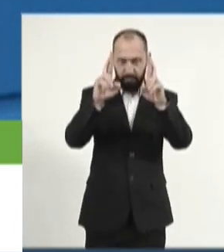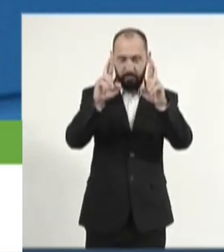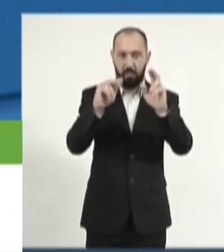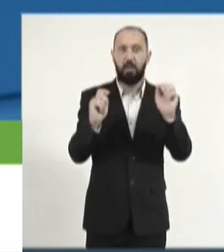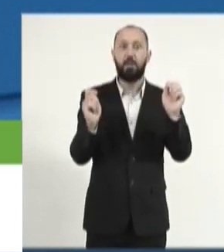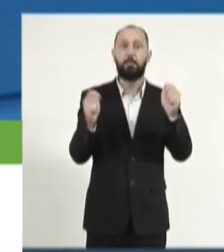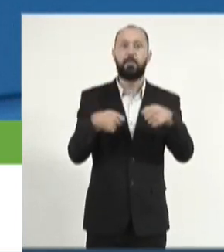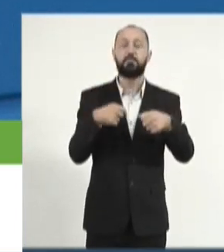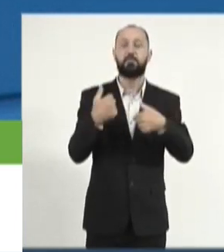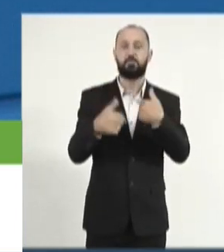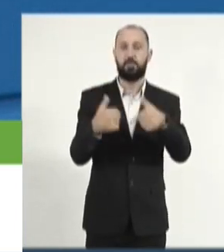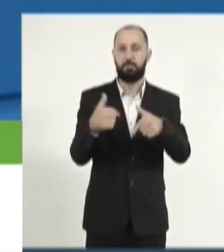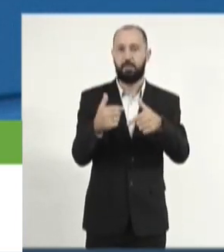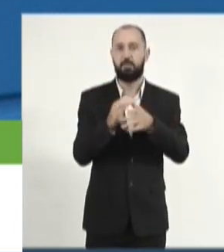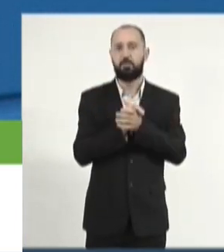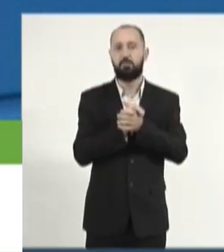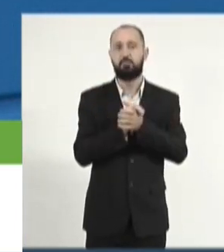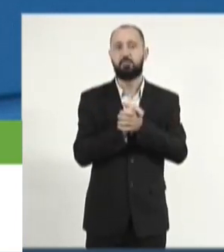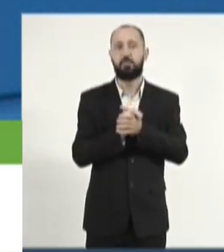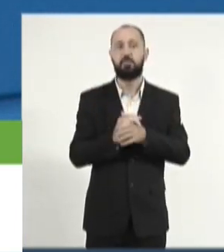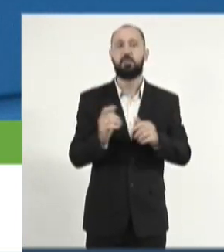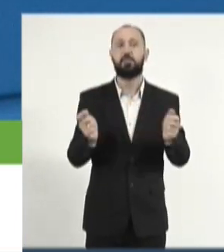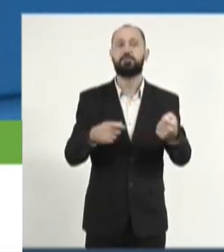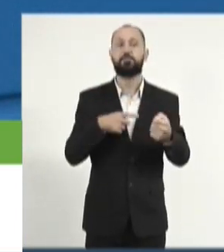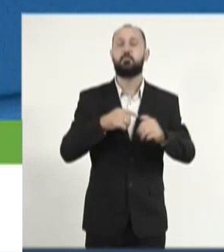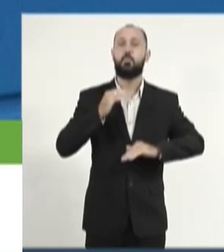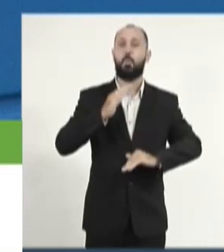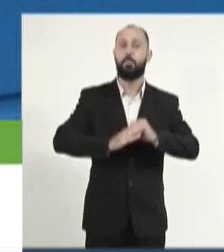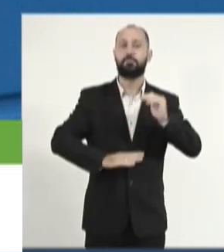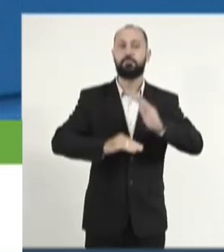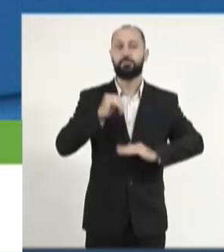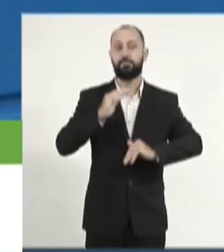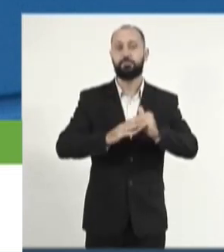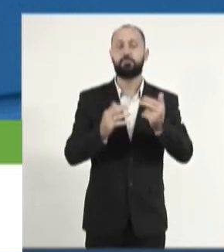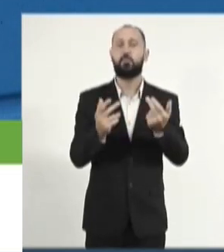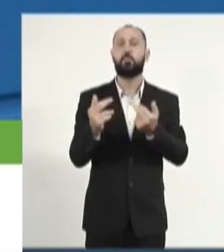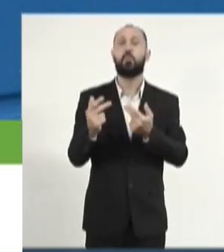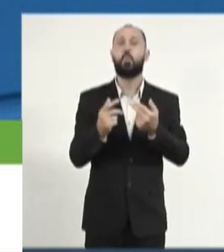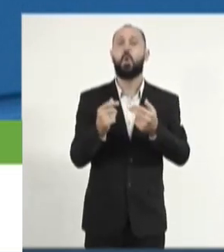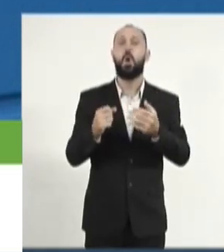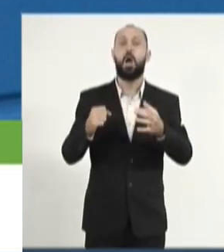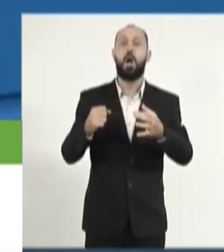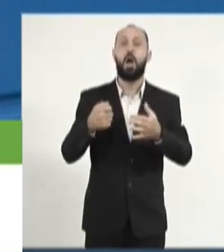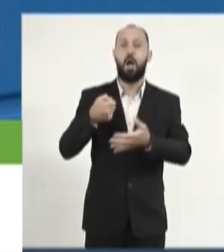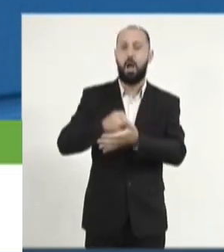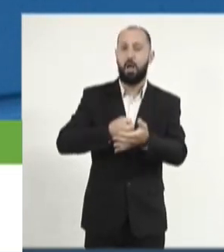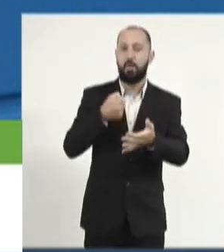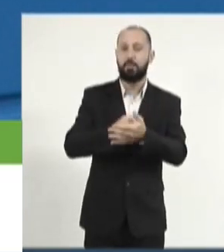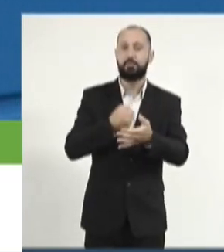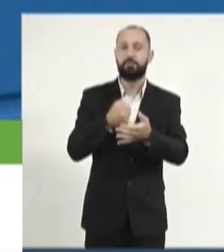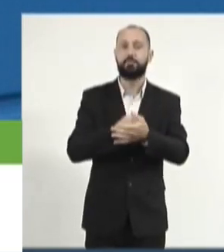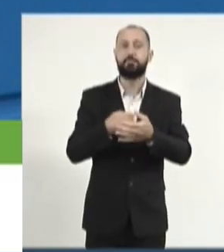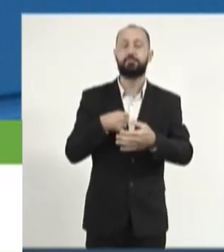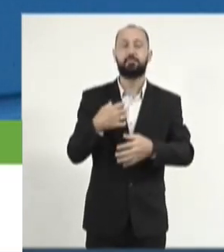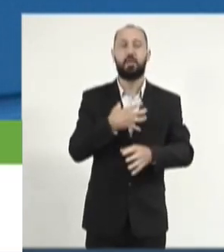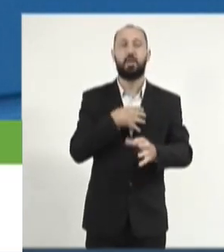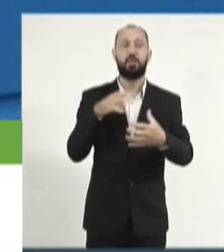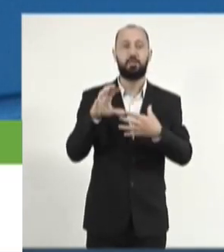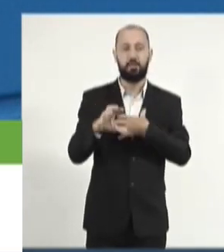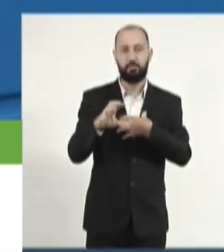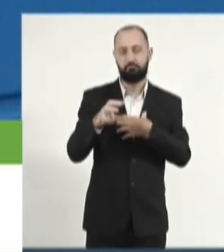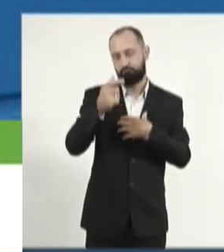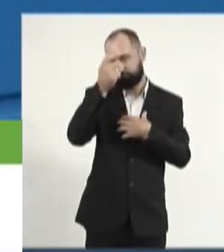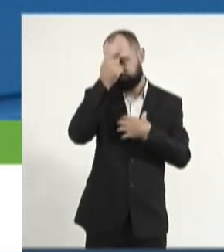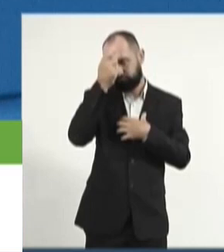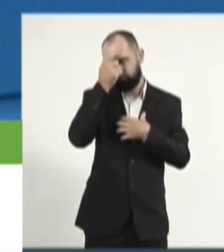sua capacidade produtiva e suas potencialidades profissionais, bem como a garantia à sua plenitude emocional, física e